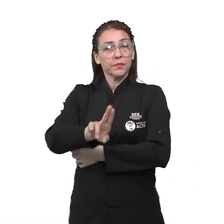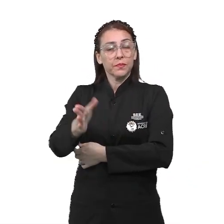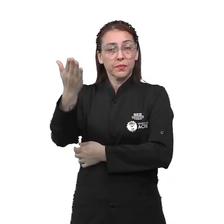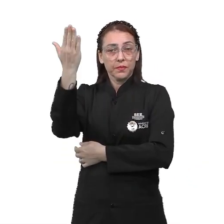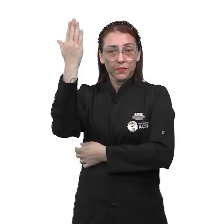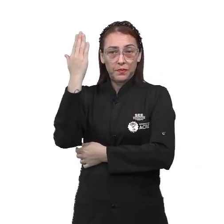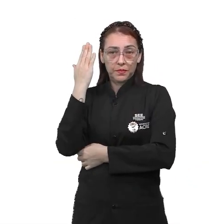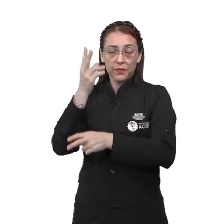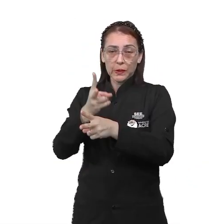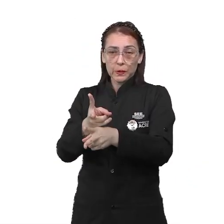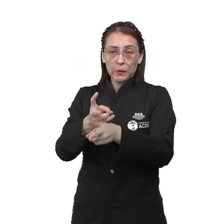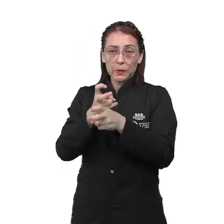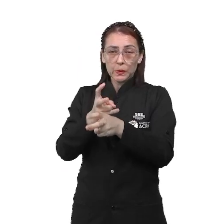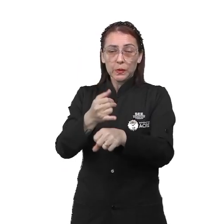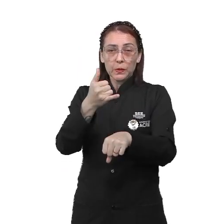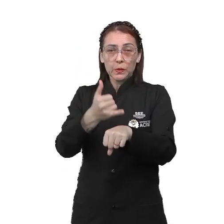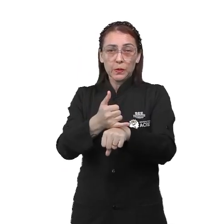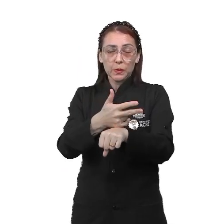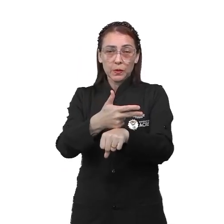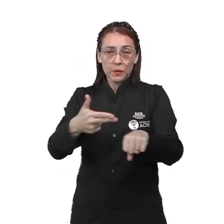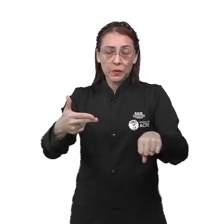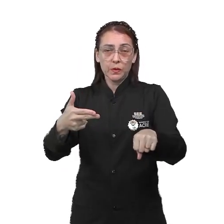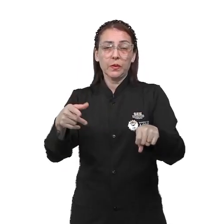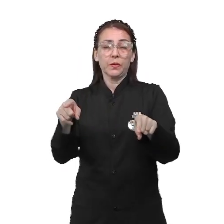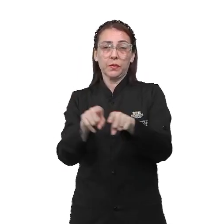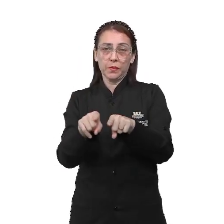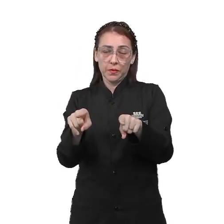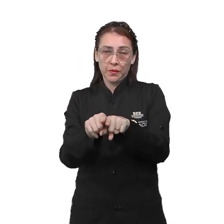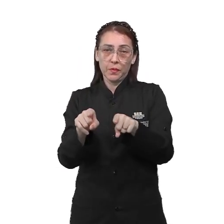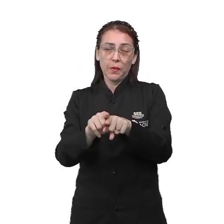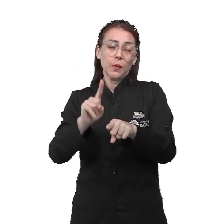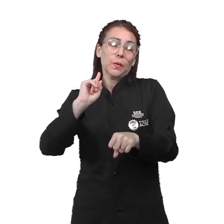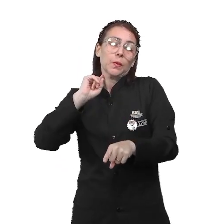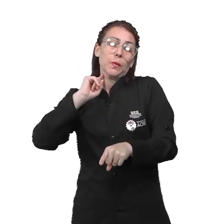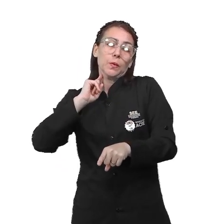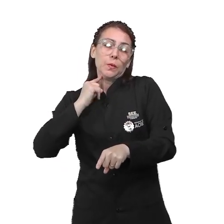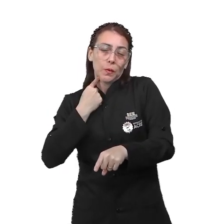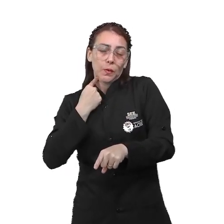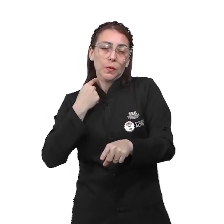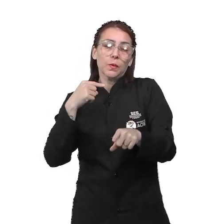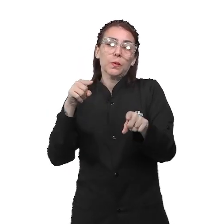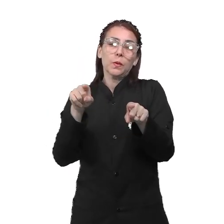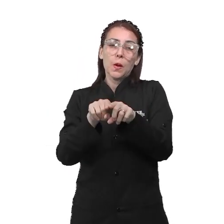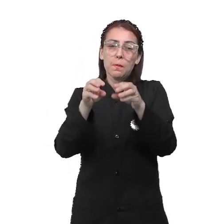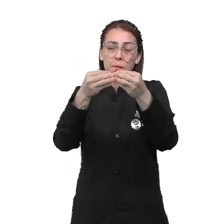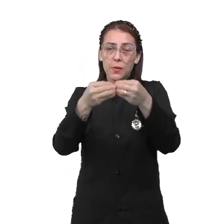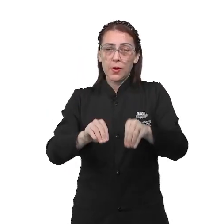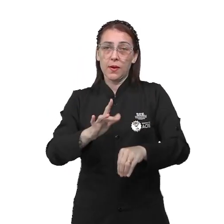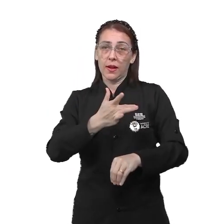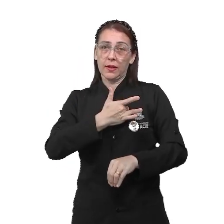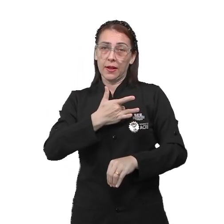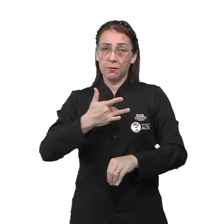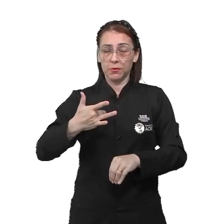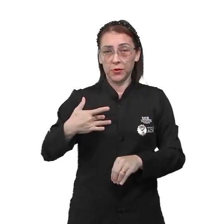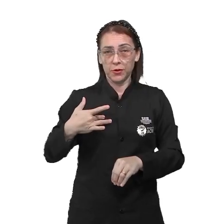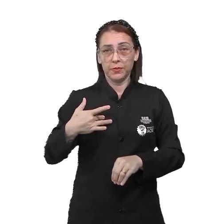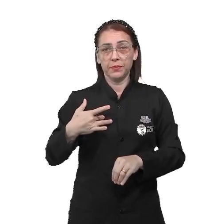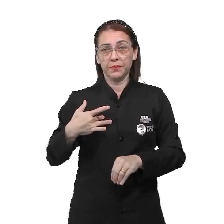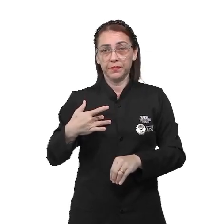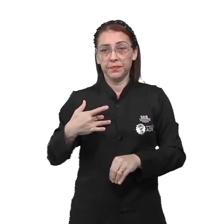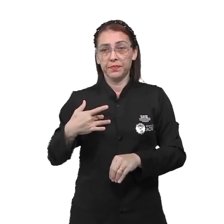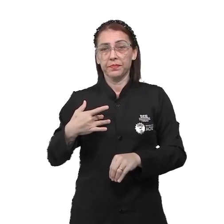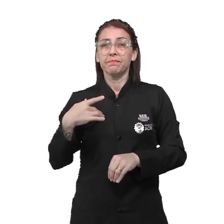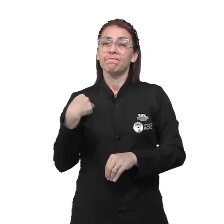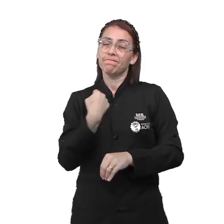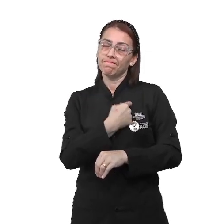de extração de minério causaram aí muita poluição e muito prejuízo à saúde. Como